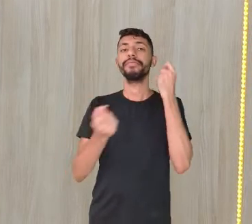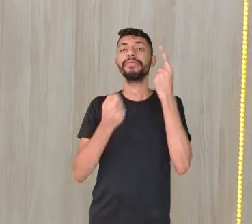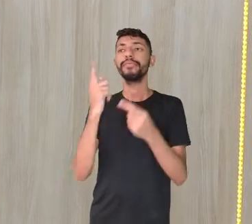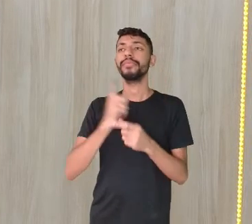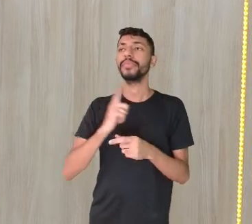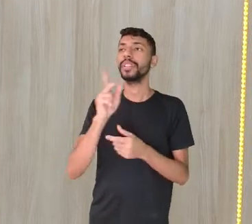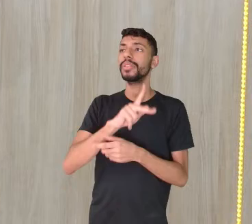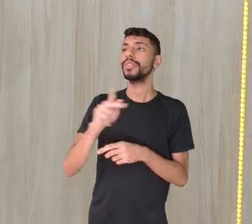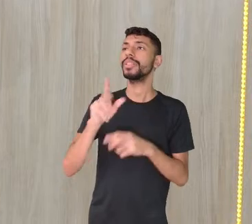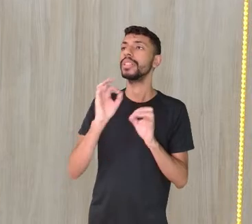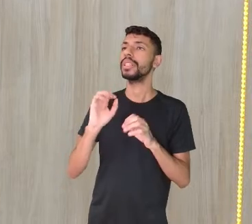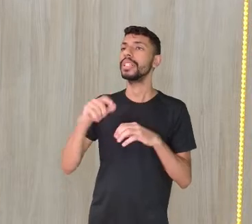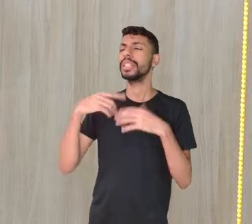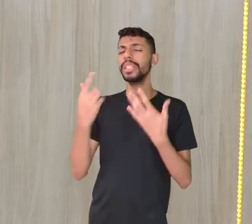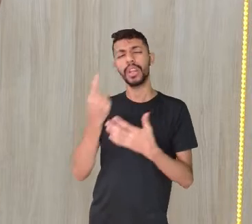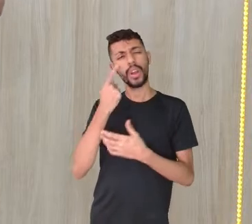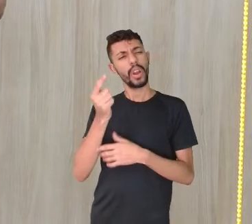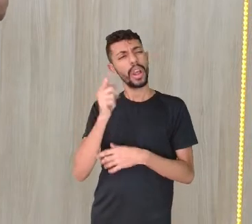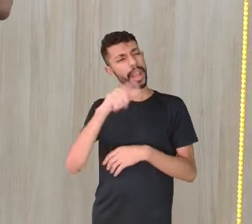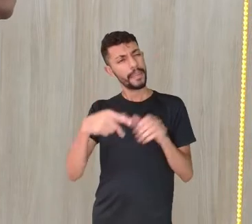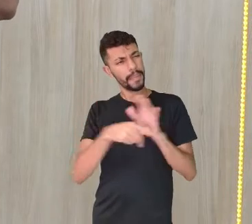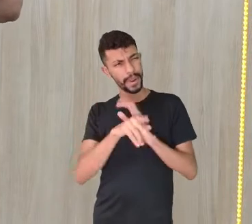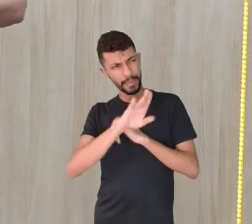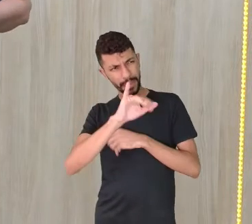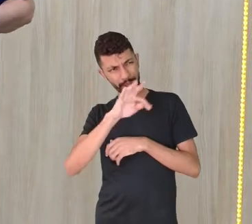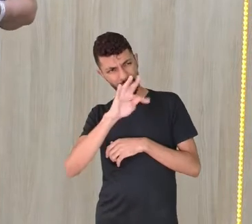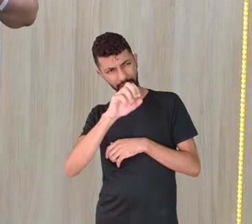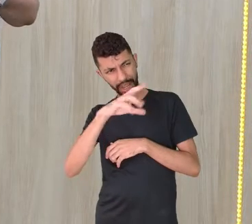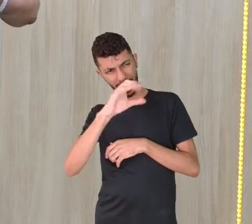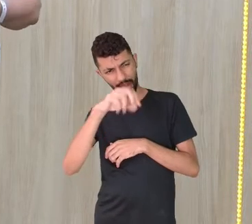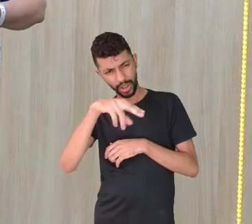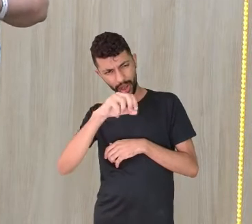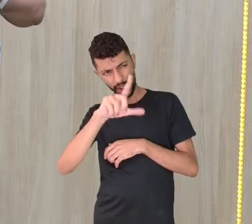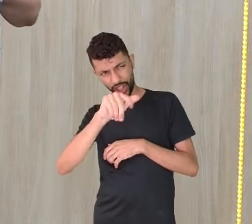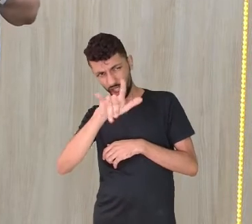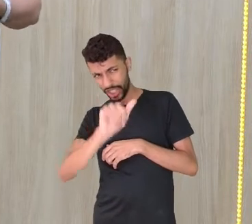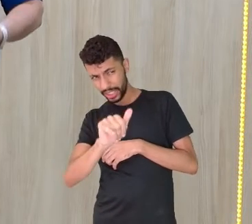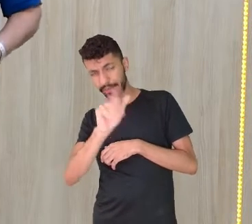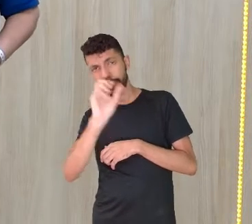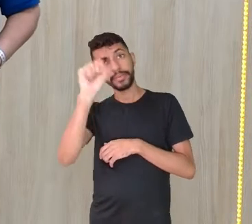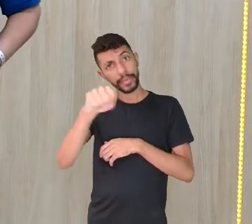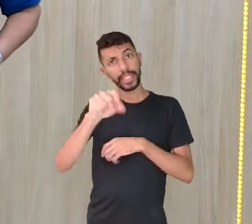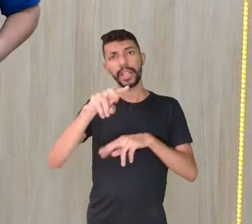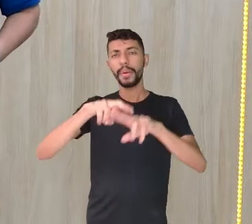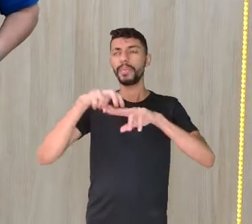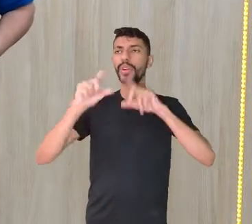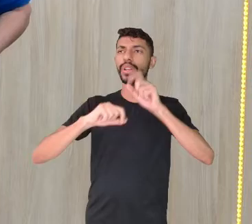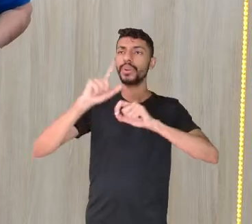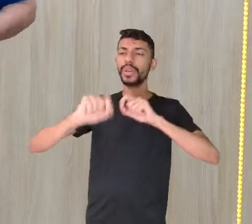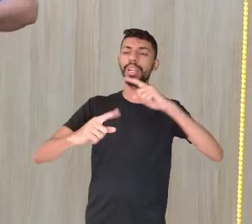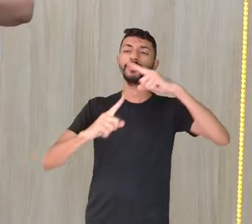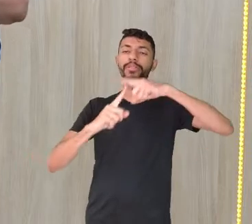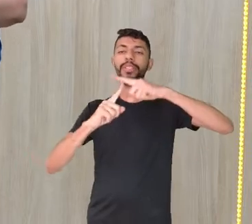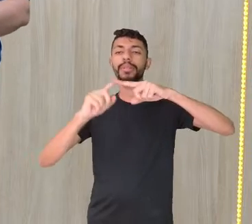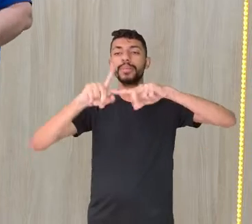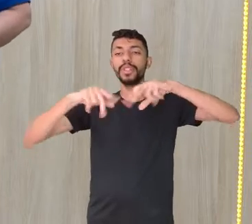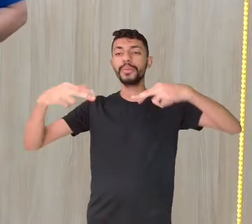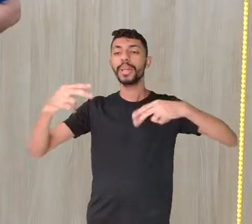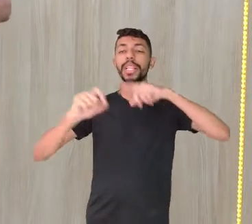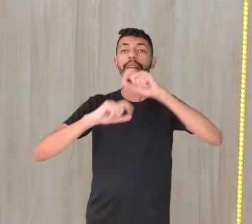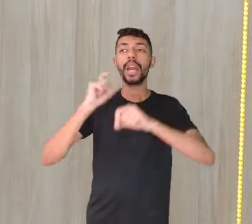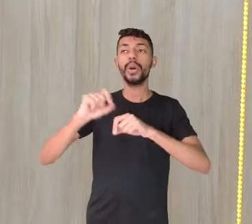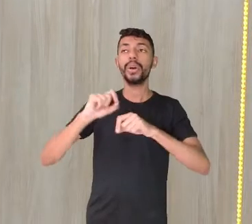moradias com biotecnologia? Sim, esse tipo de tijolo ser um tijolo que não está sendo, vamos dizer assim,